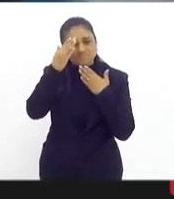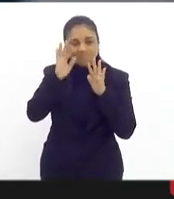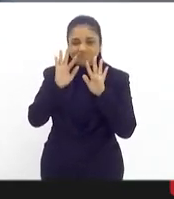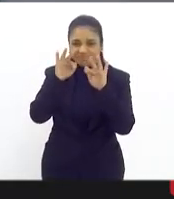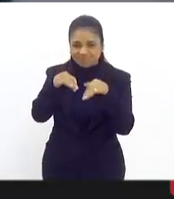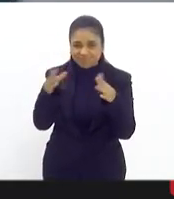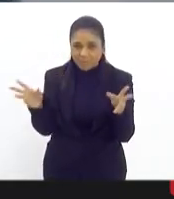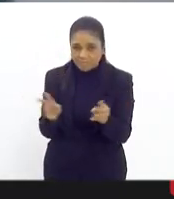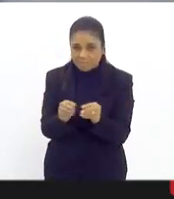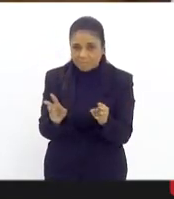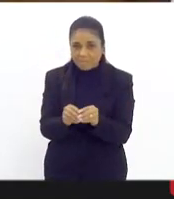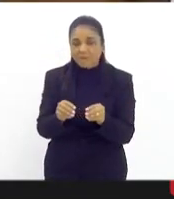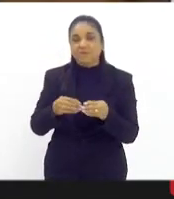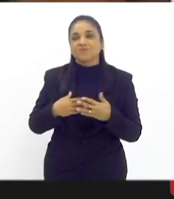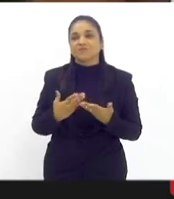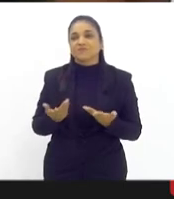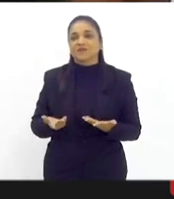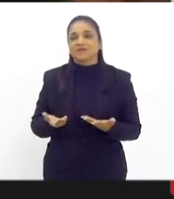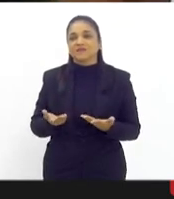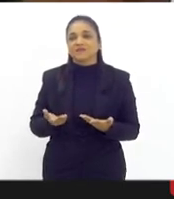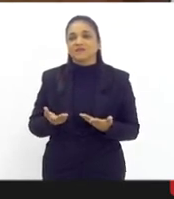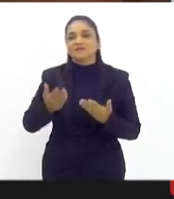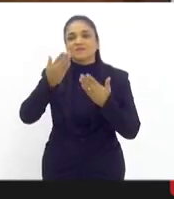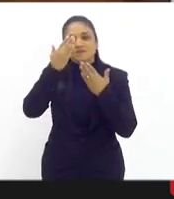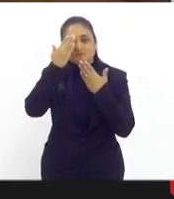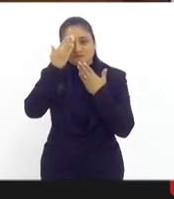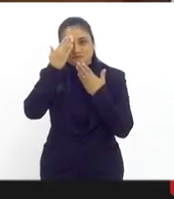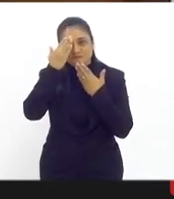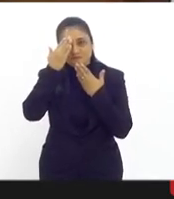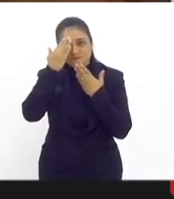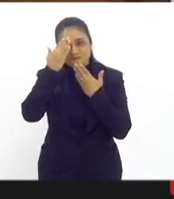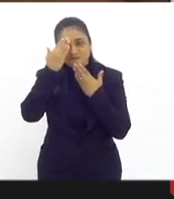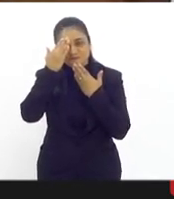todos. Obrigada.